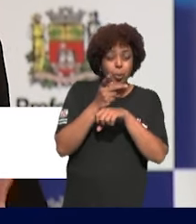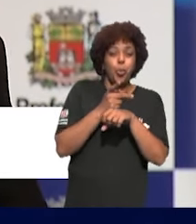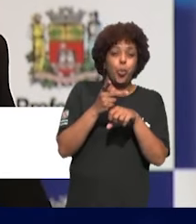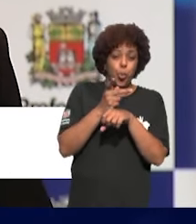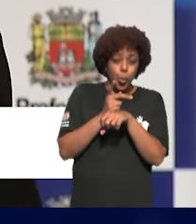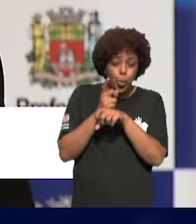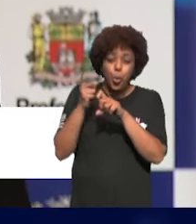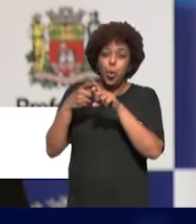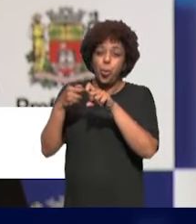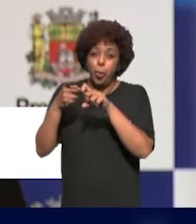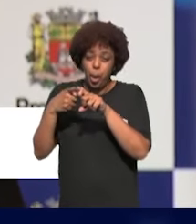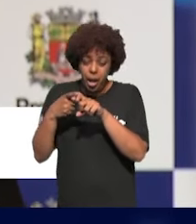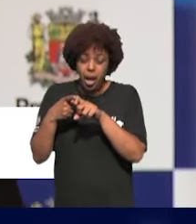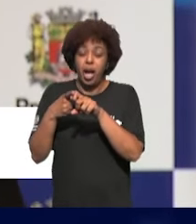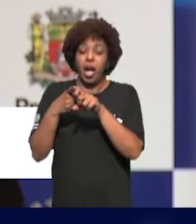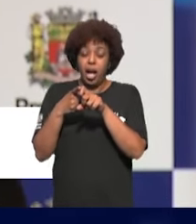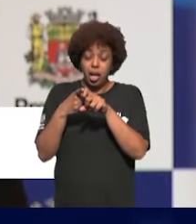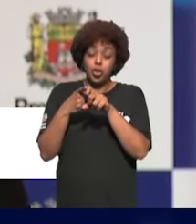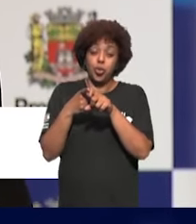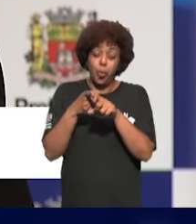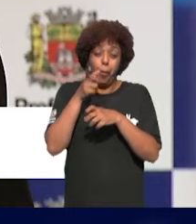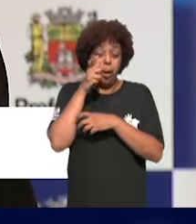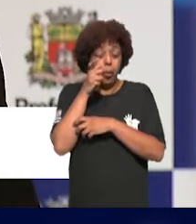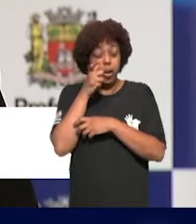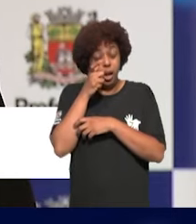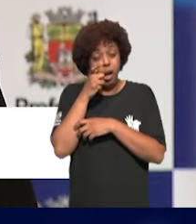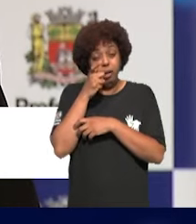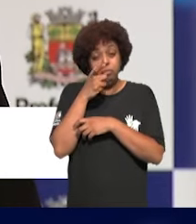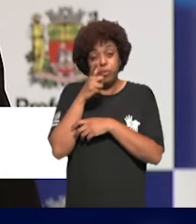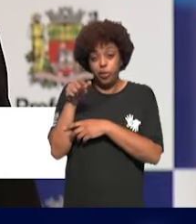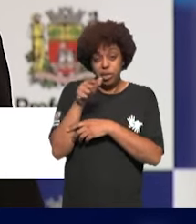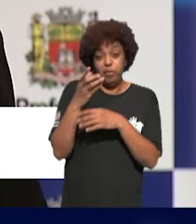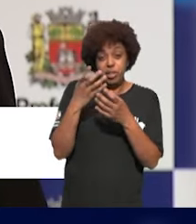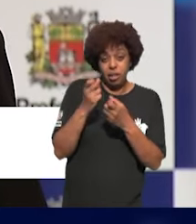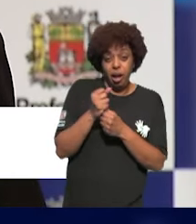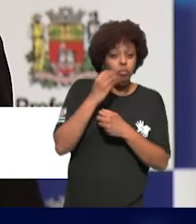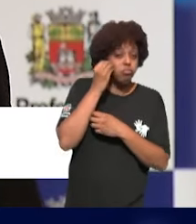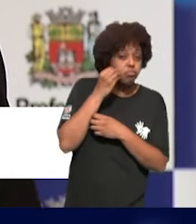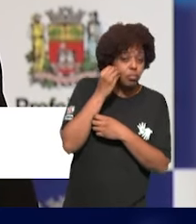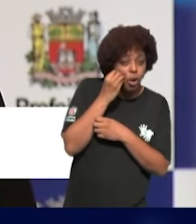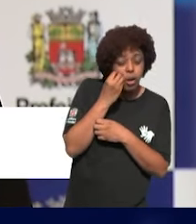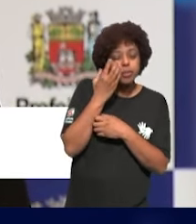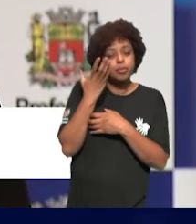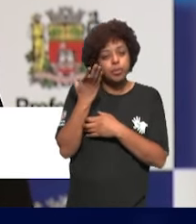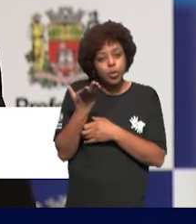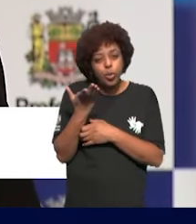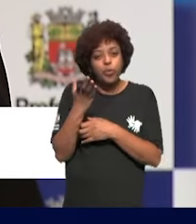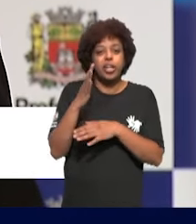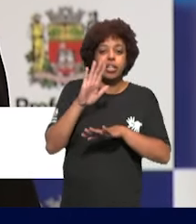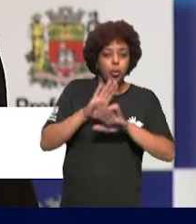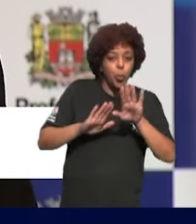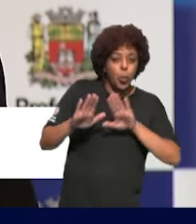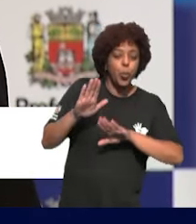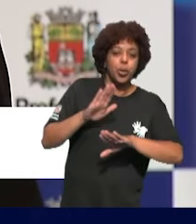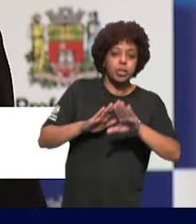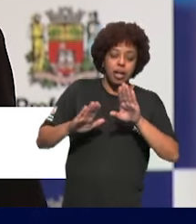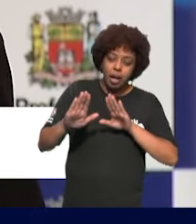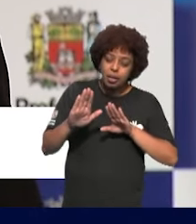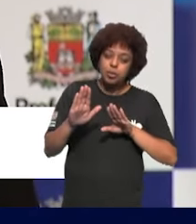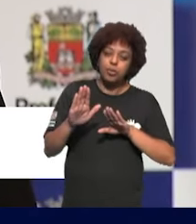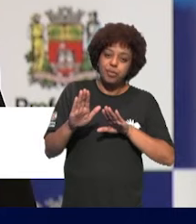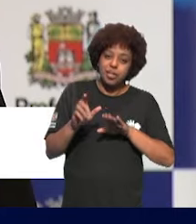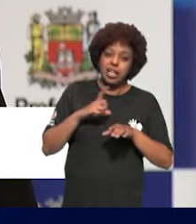unidade sentinela um pronto-atendimento você será diagnosticado vai ser passado um tratamento vai